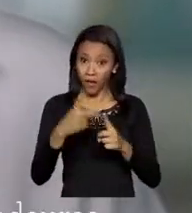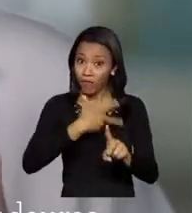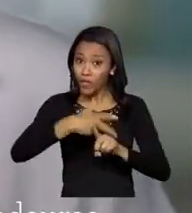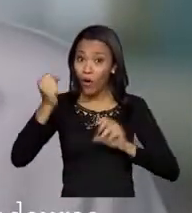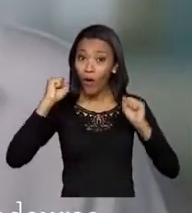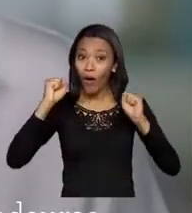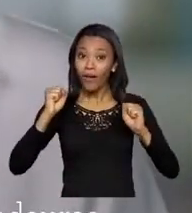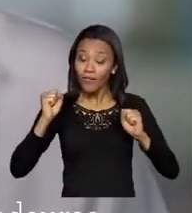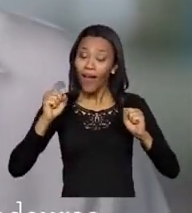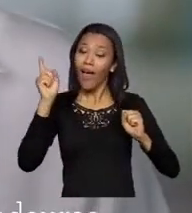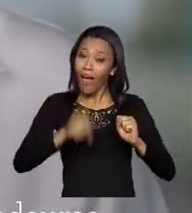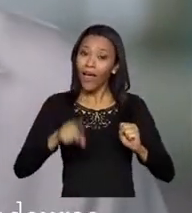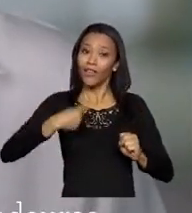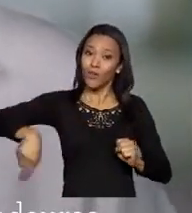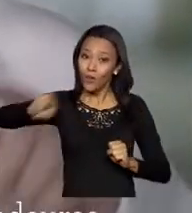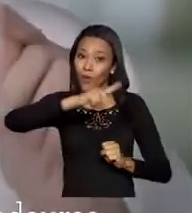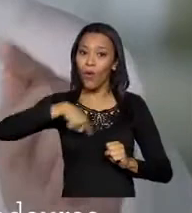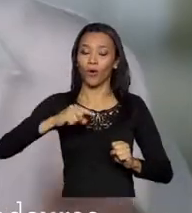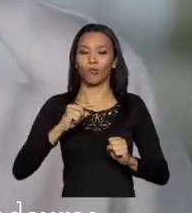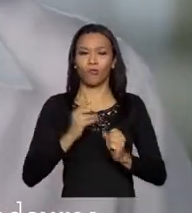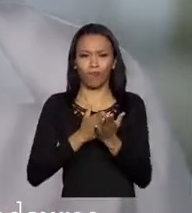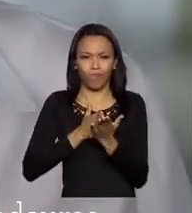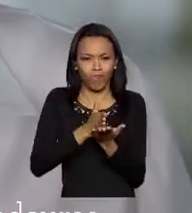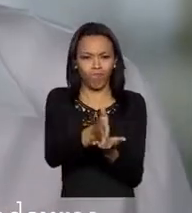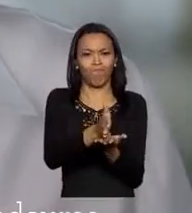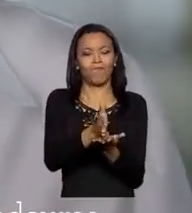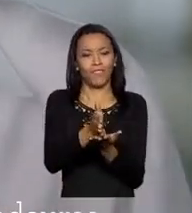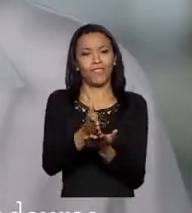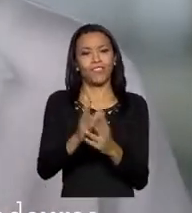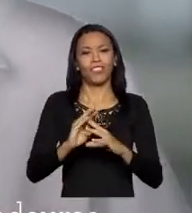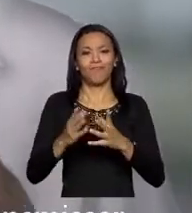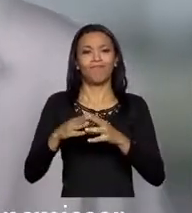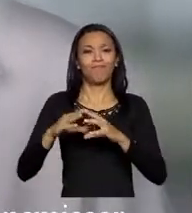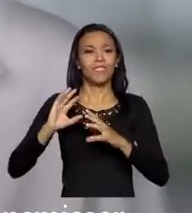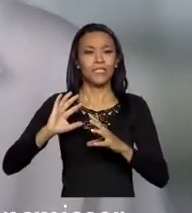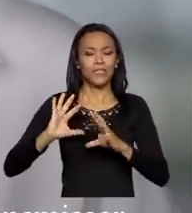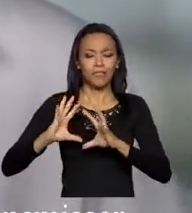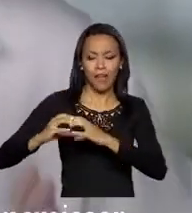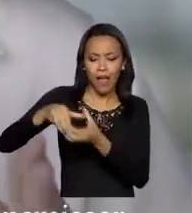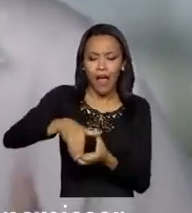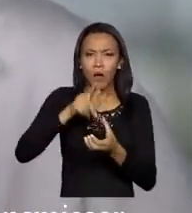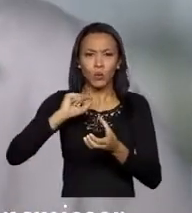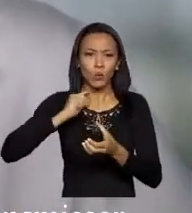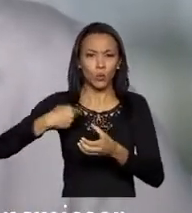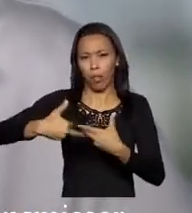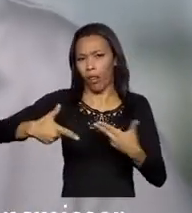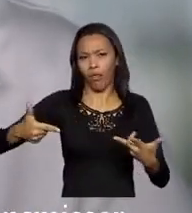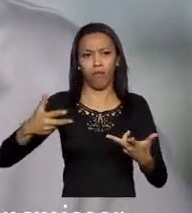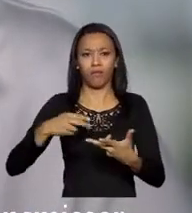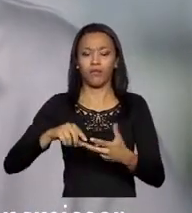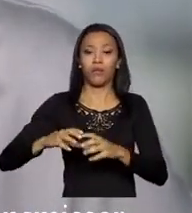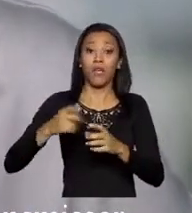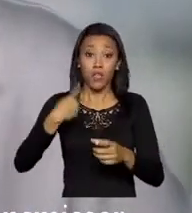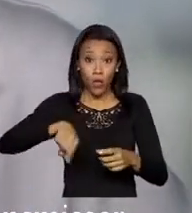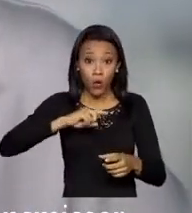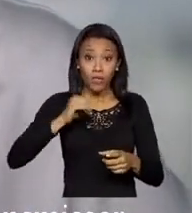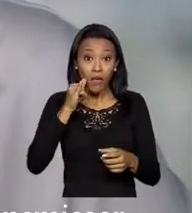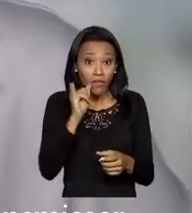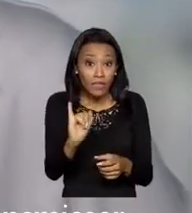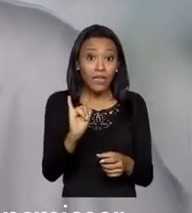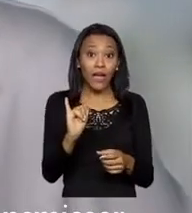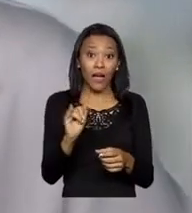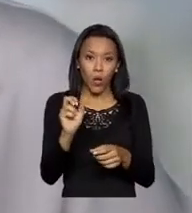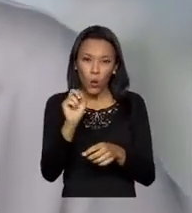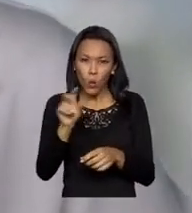Vitória depende da nossa determinação em eliminar os criadouros repito basta quem pensamos o